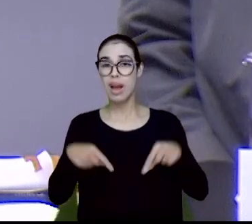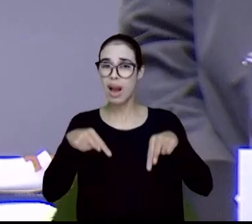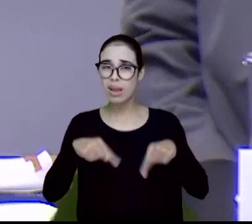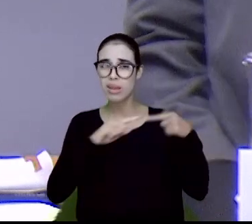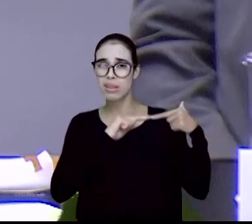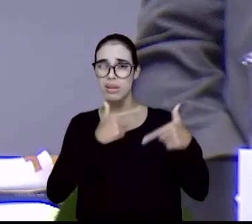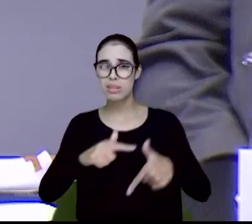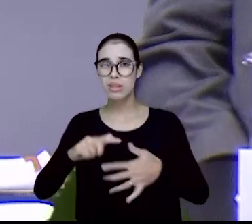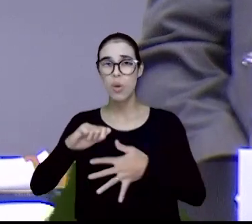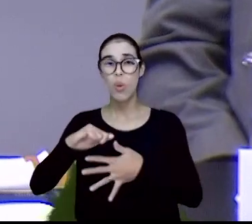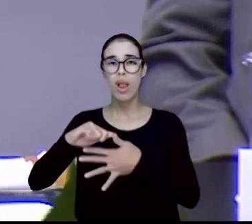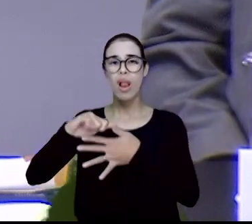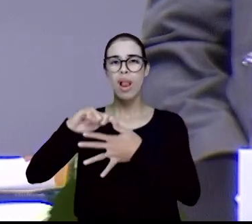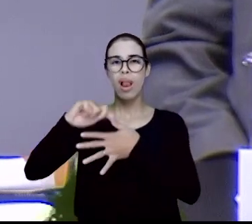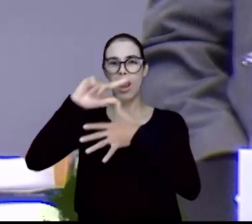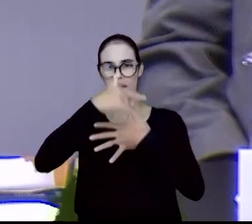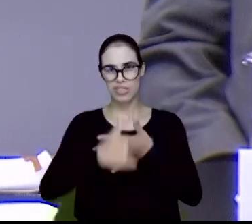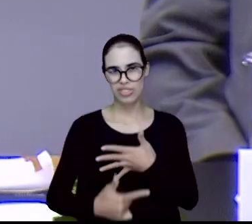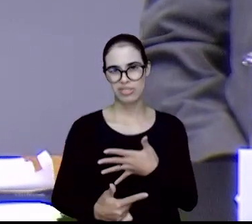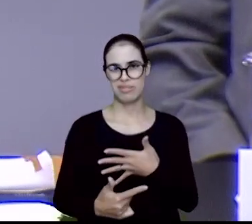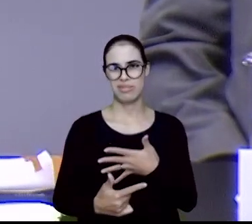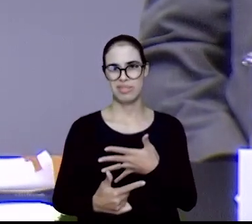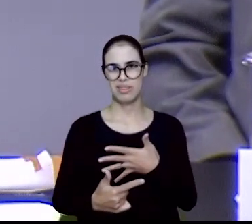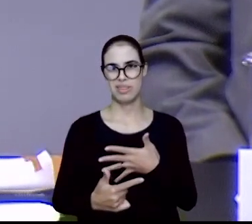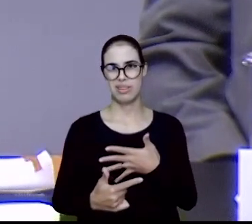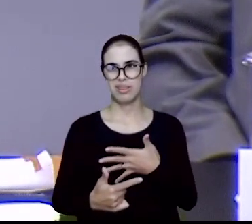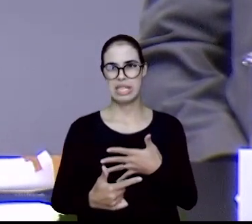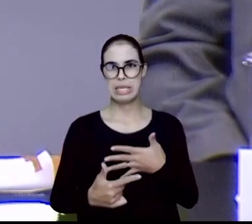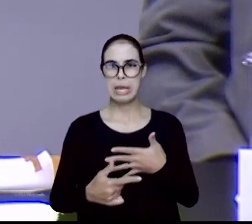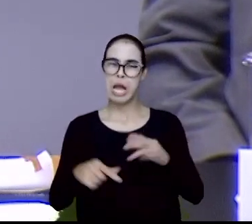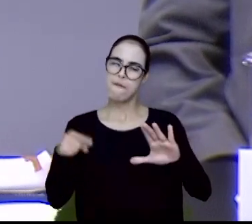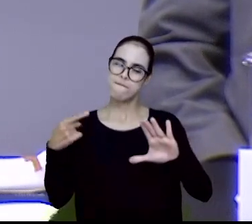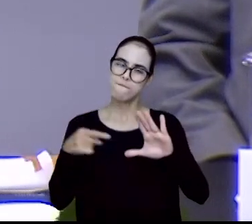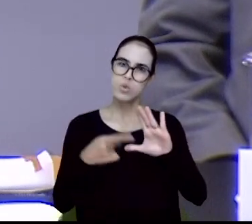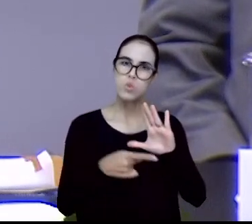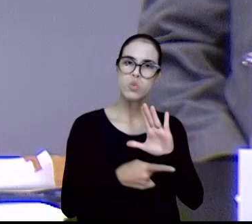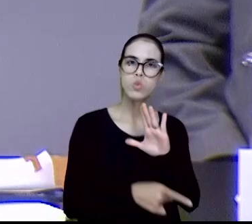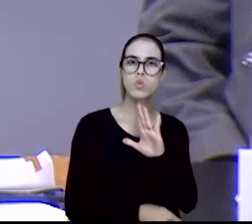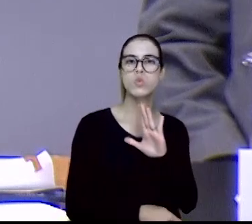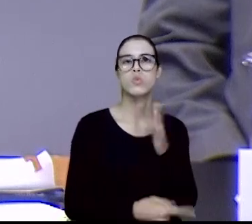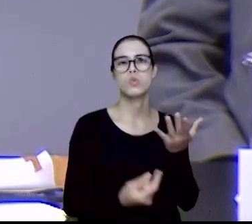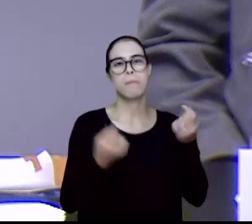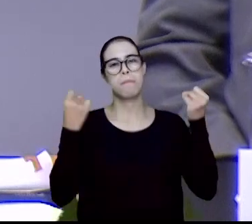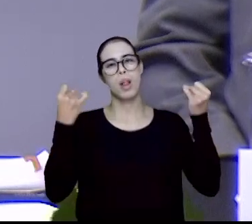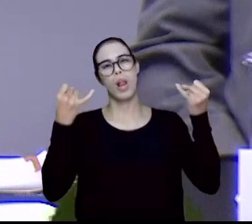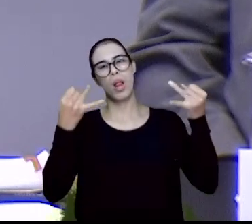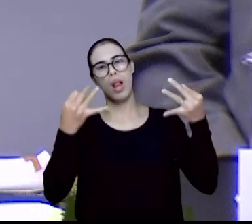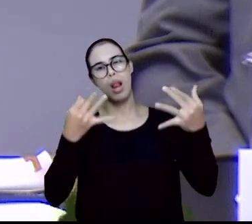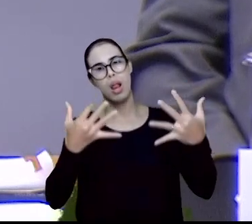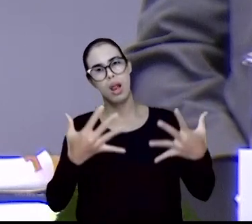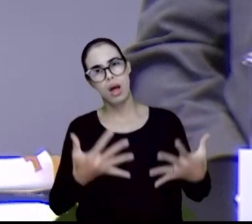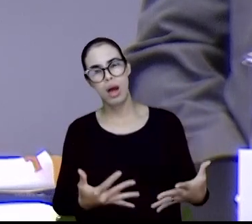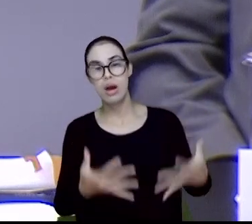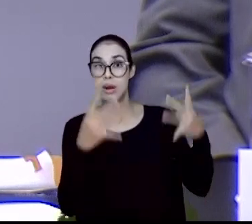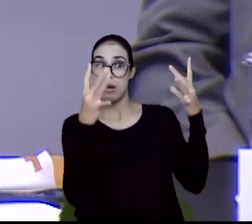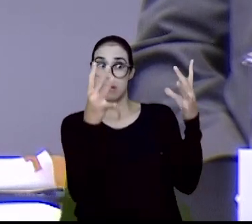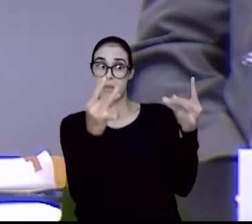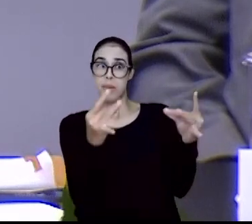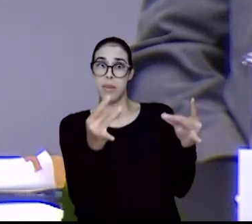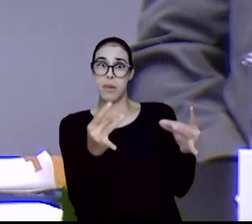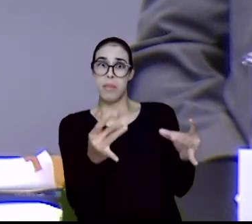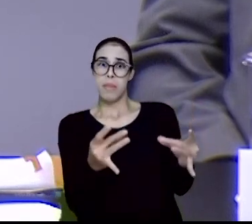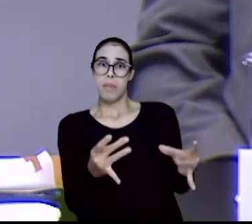de enciclopedismo e, portanto, as pessoas, sempre que vão decidir alguma coisa, elas têm que mostrar que estudaram muitas